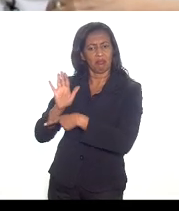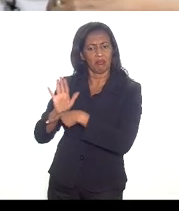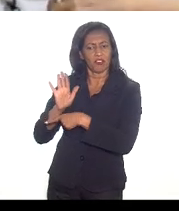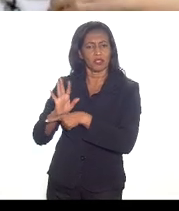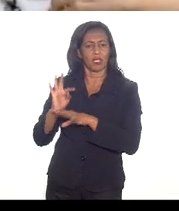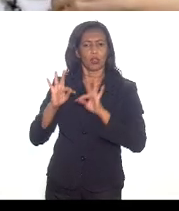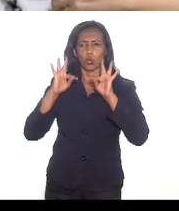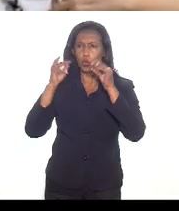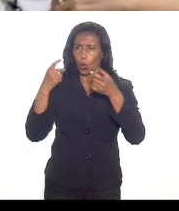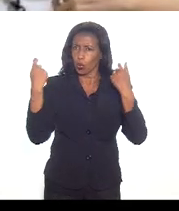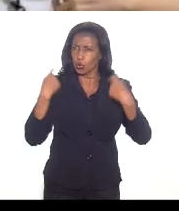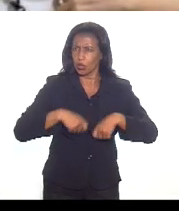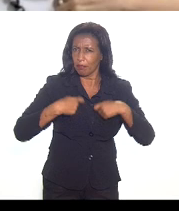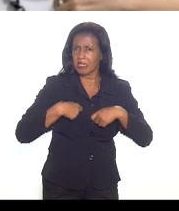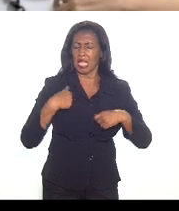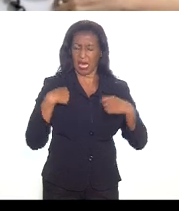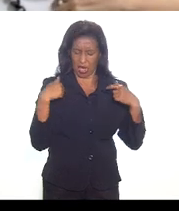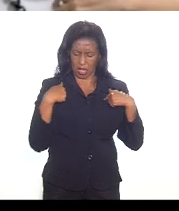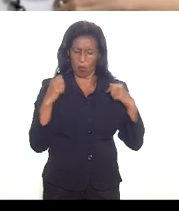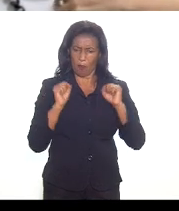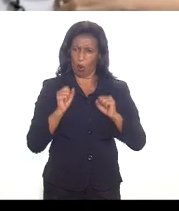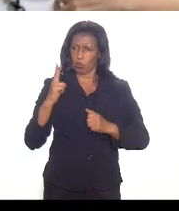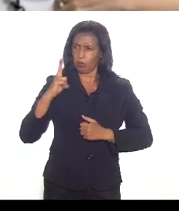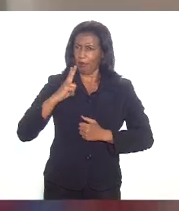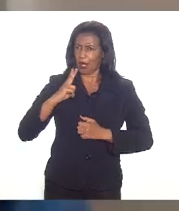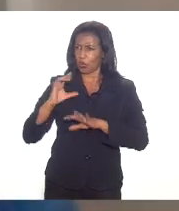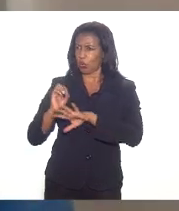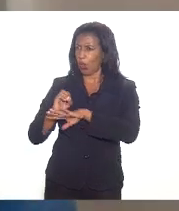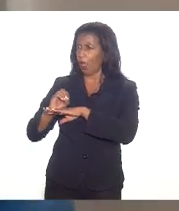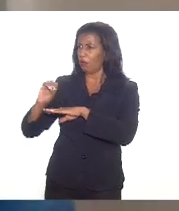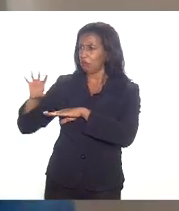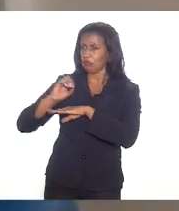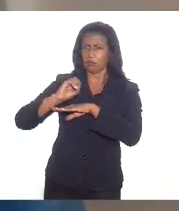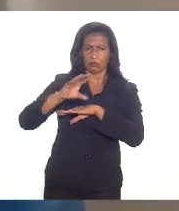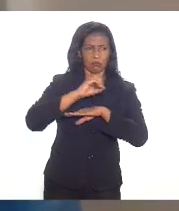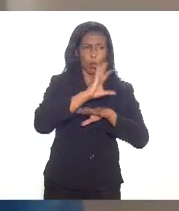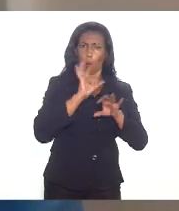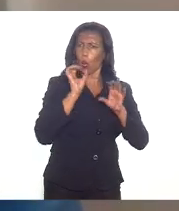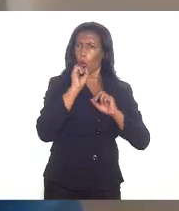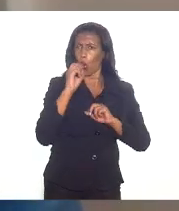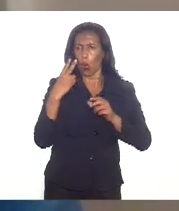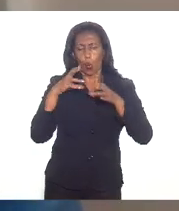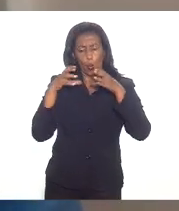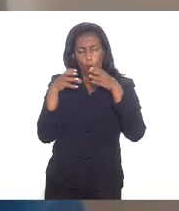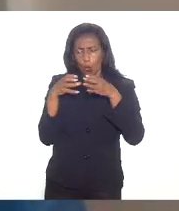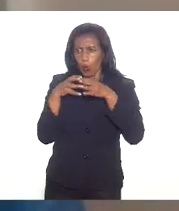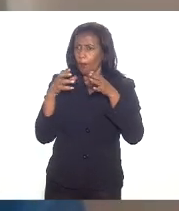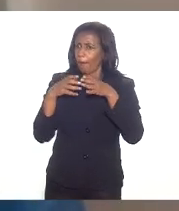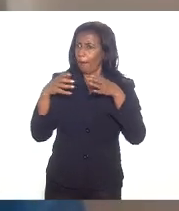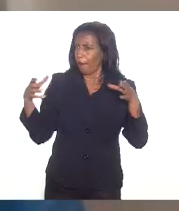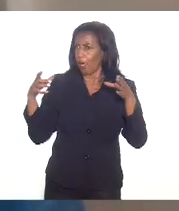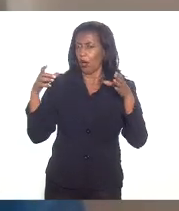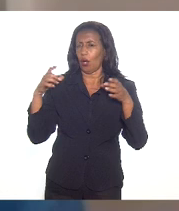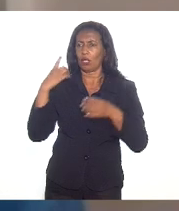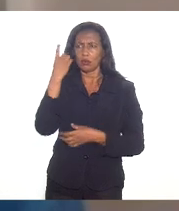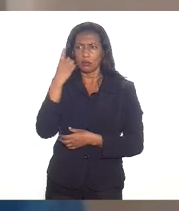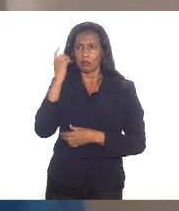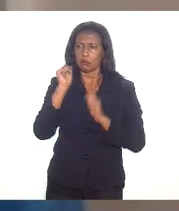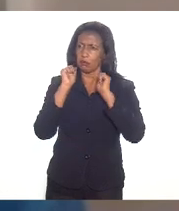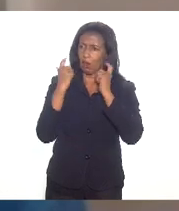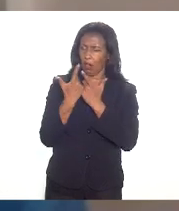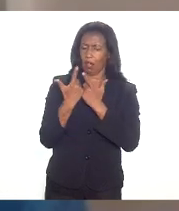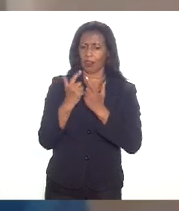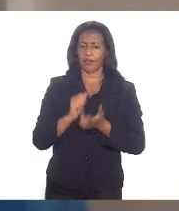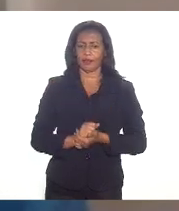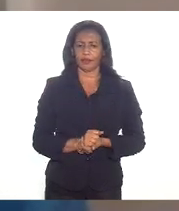todos quiserem, eu posso estar fazendo individualmente para cada mandato ou com um grupo um pouco maior de deputados da LERJ, se for o